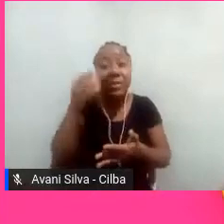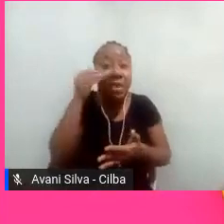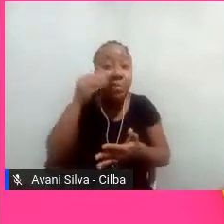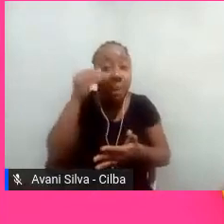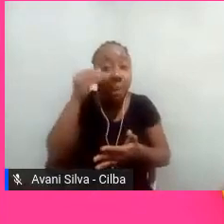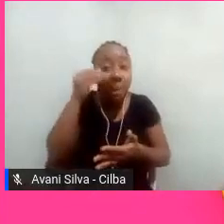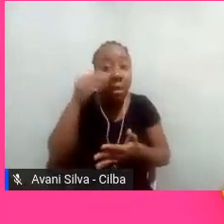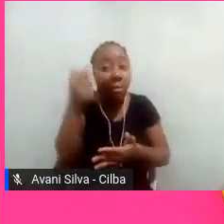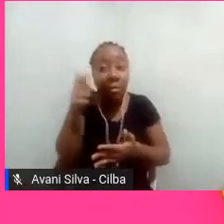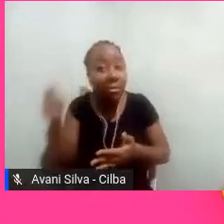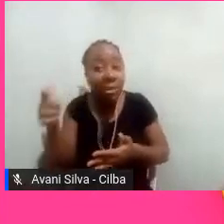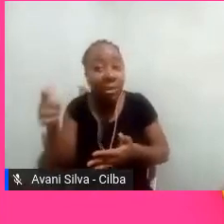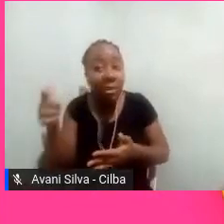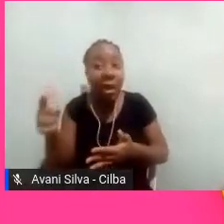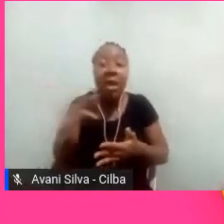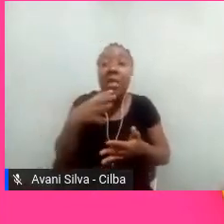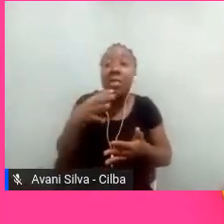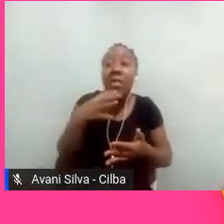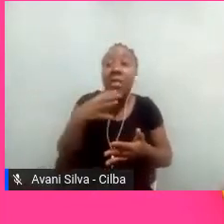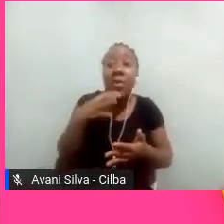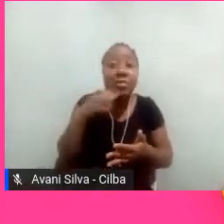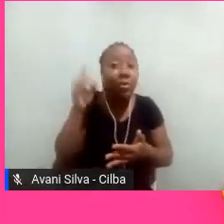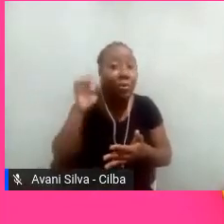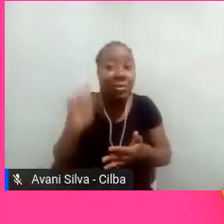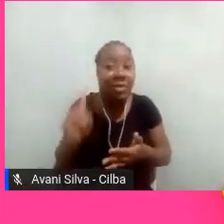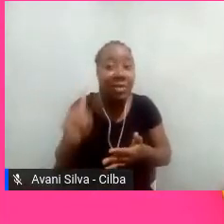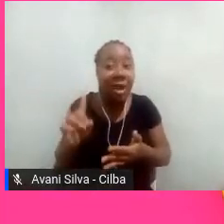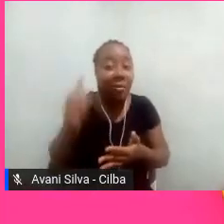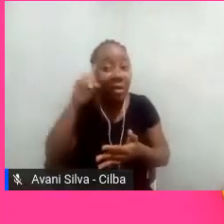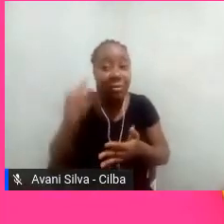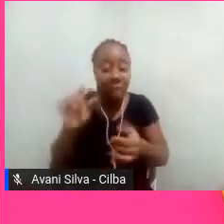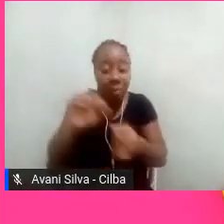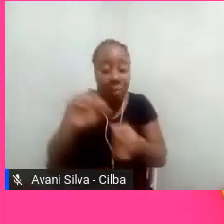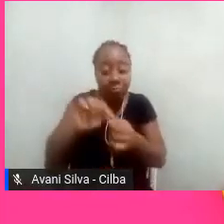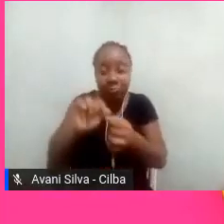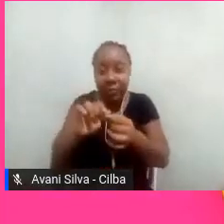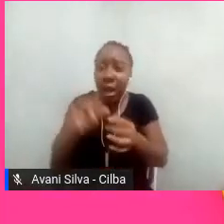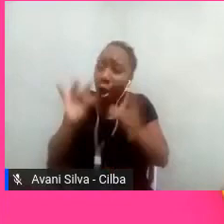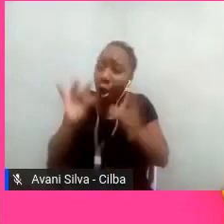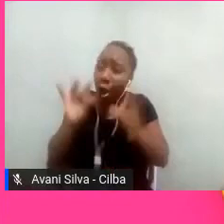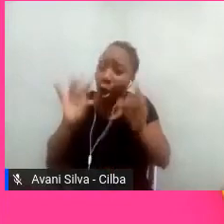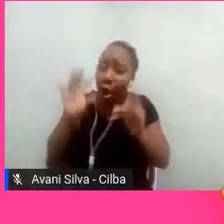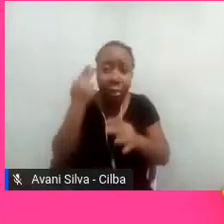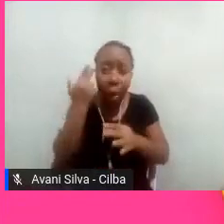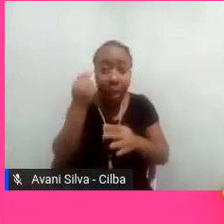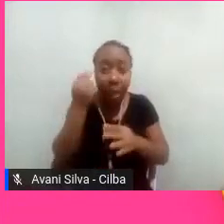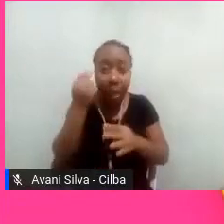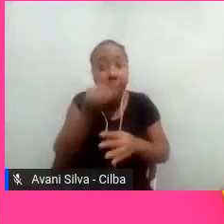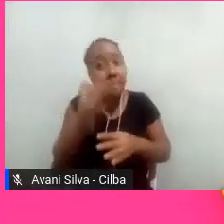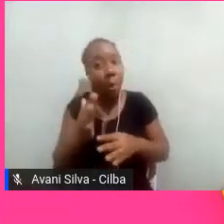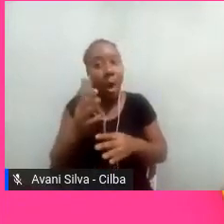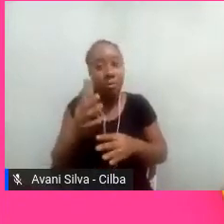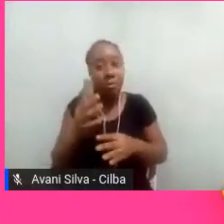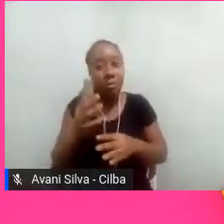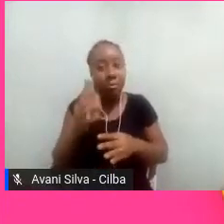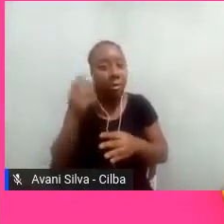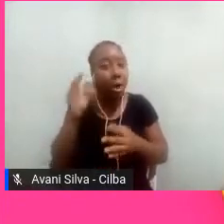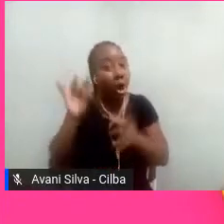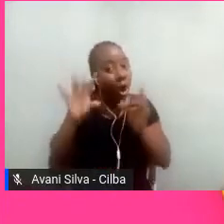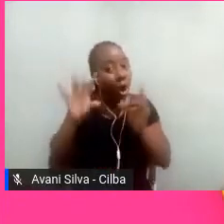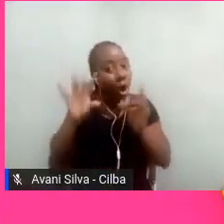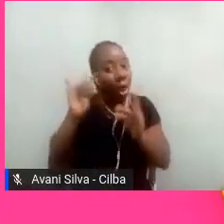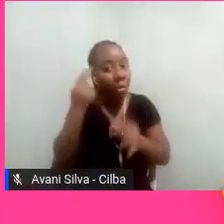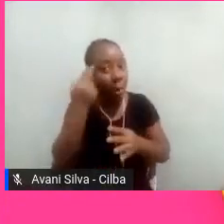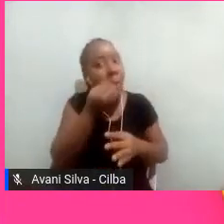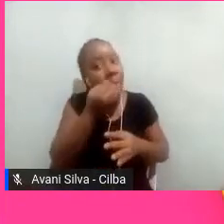tão bem assim esse processo, faz com uma cola normal. você vai ver uma cola normal boa, né? Eu digo,